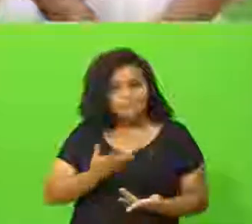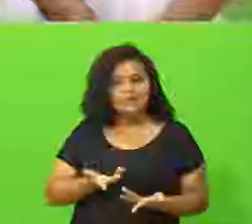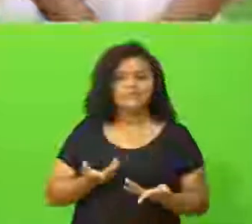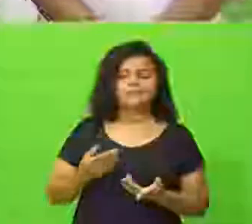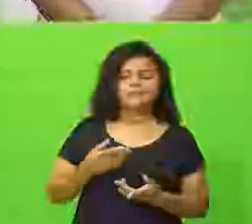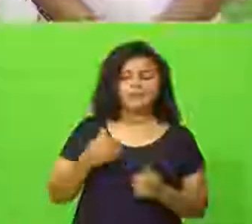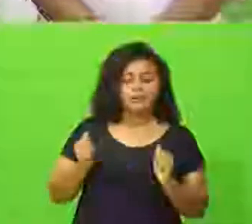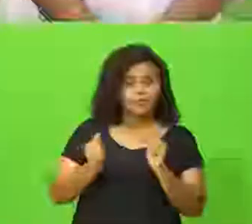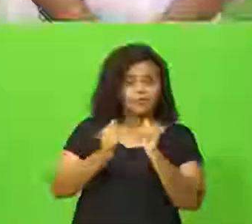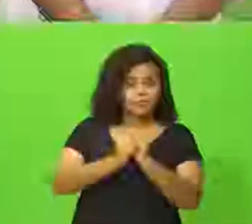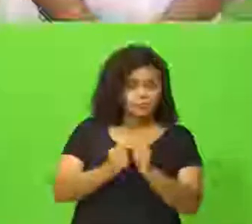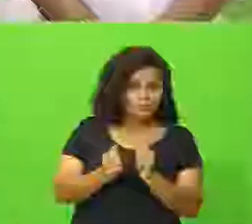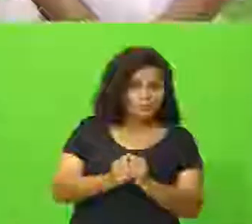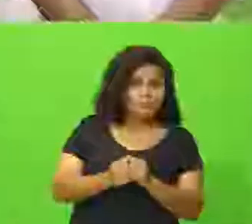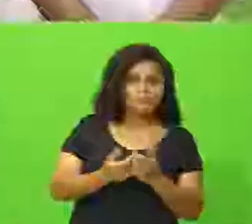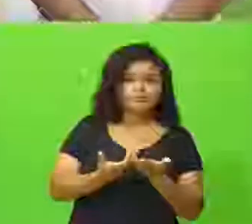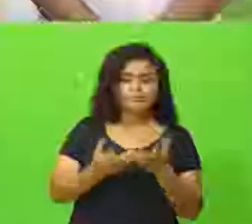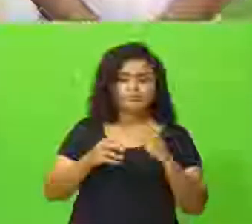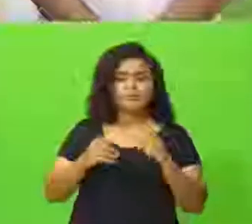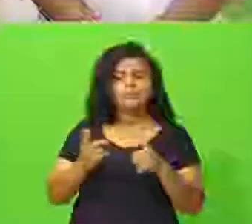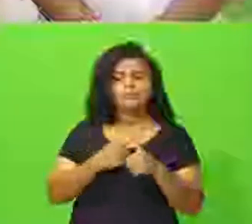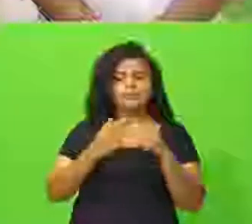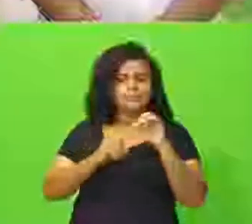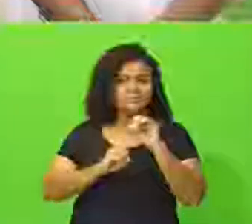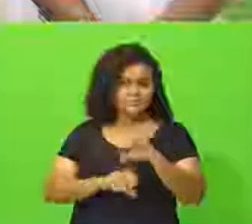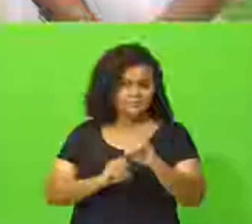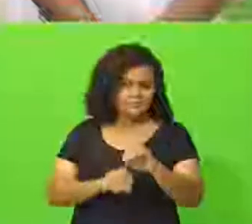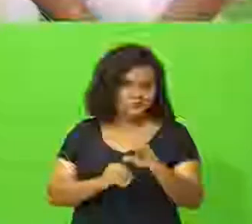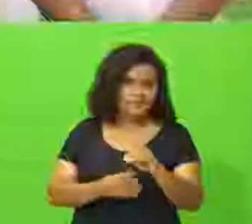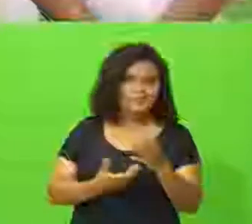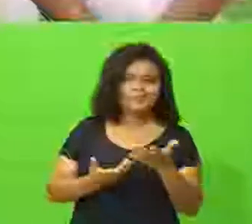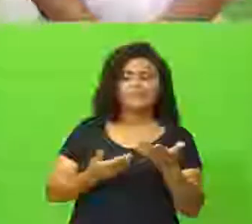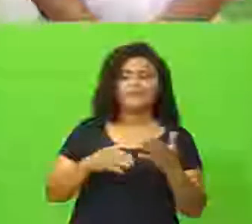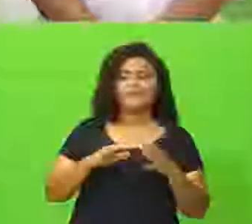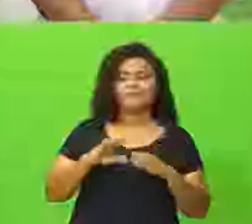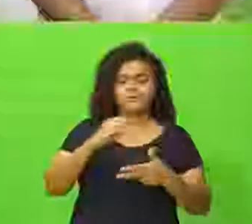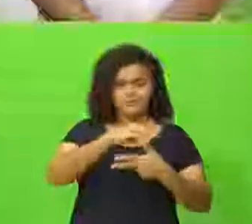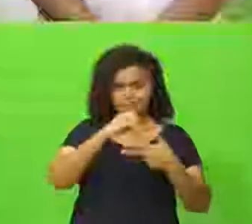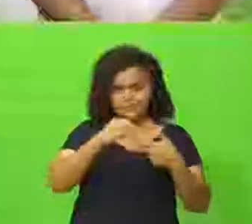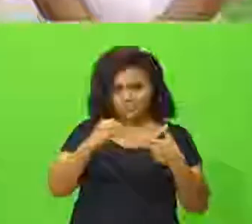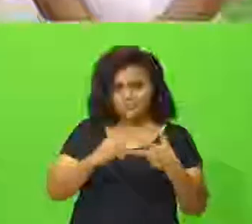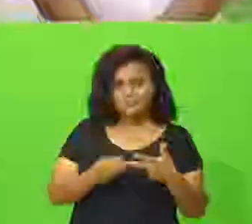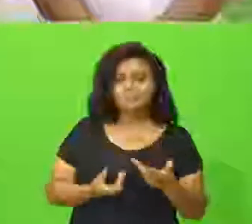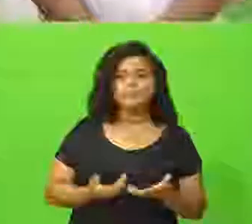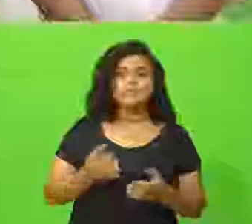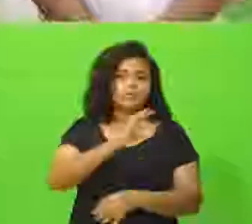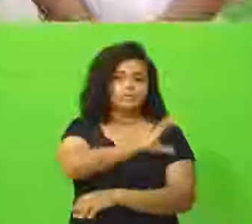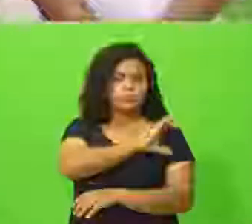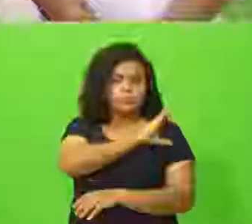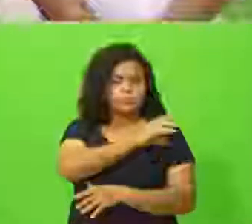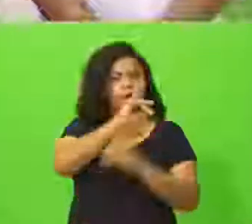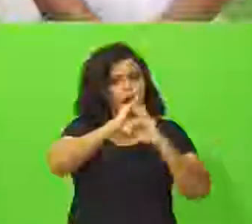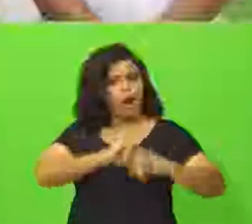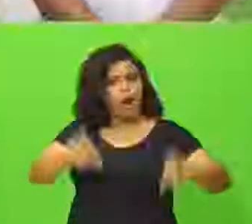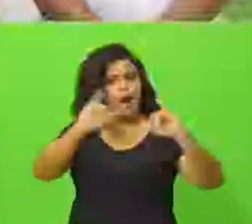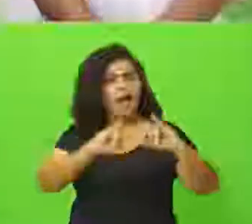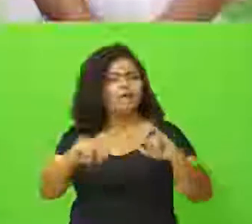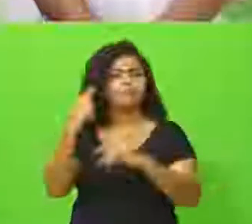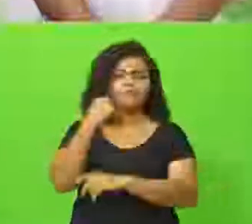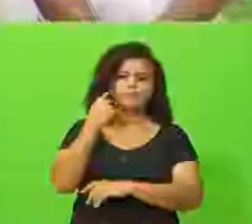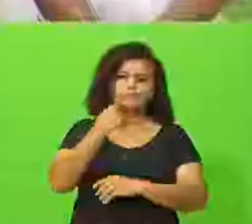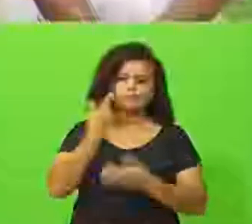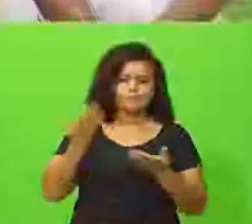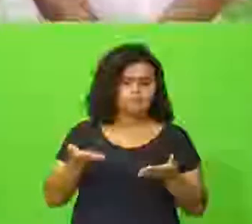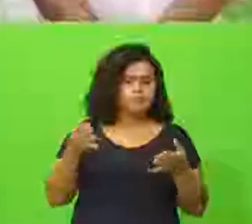participando, né, desse aulão, tá? Então já pedimos aos coordenadores que já avisem os nossos alunos surdos,